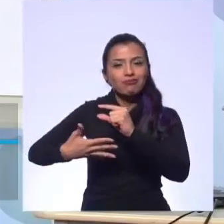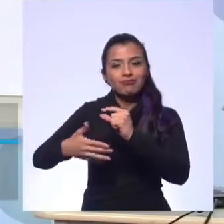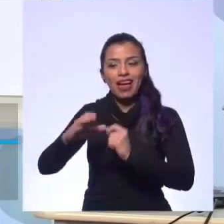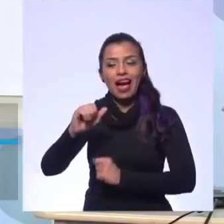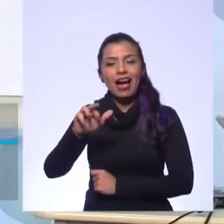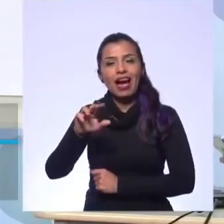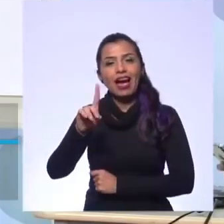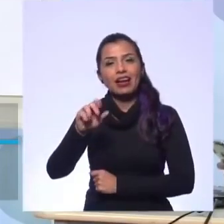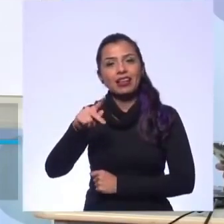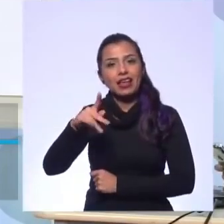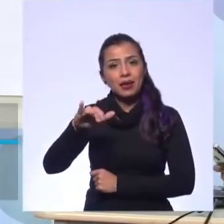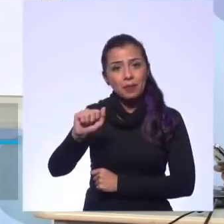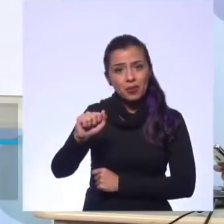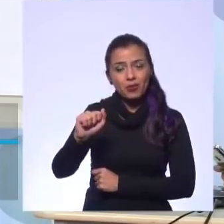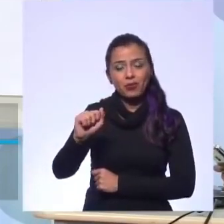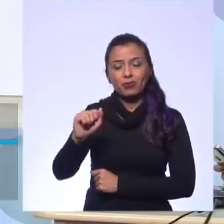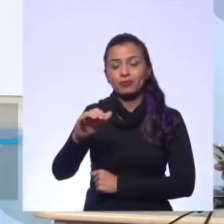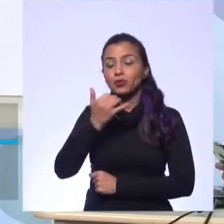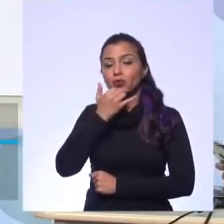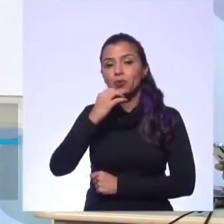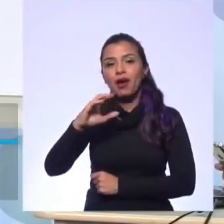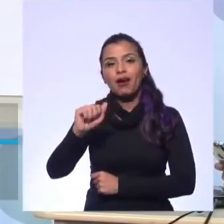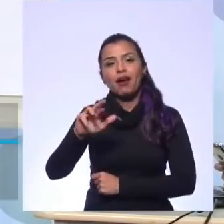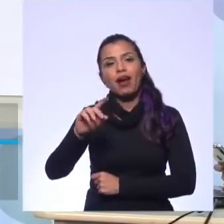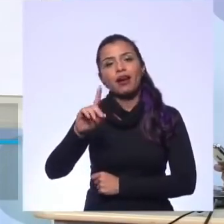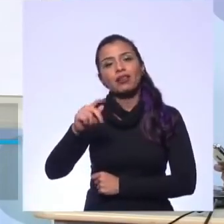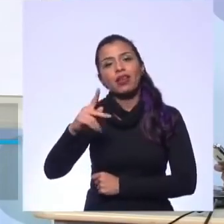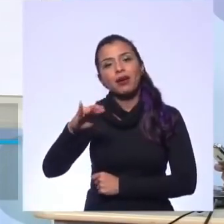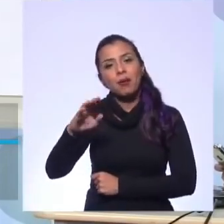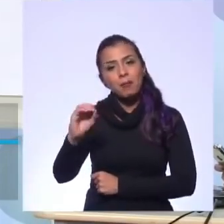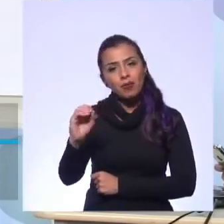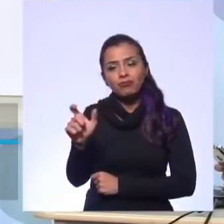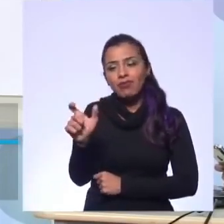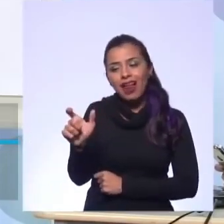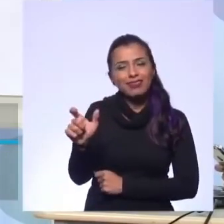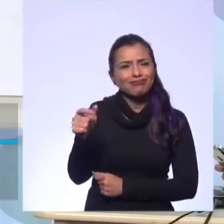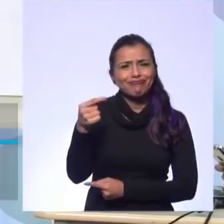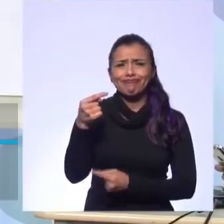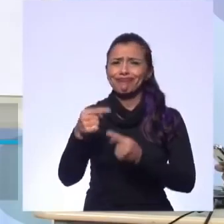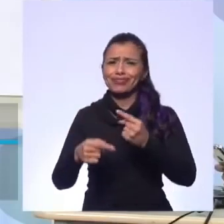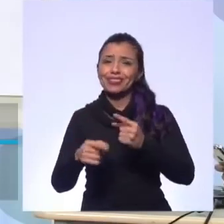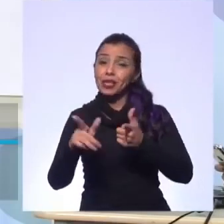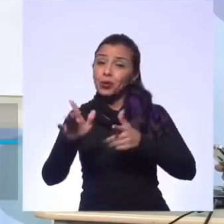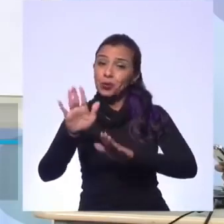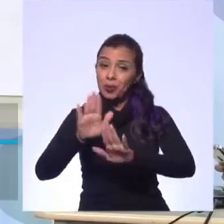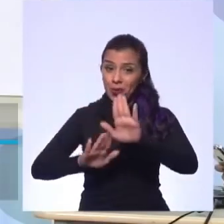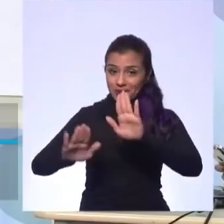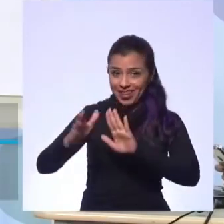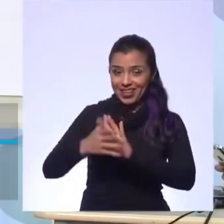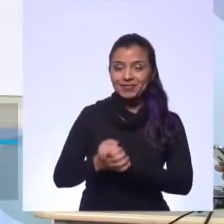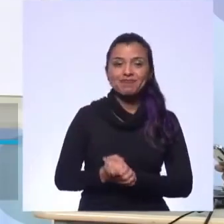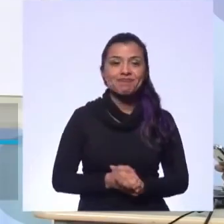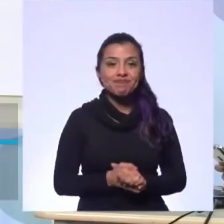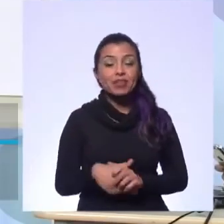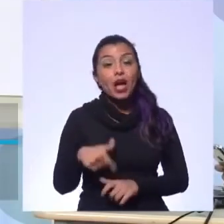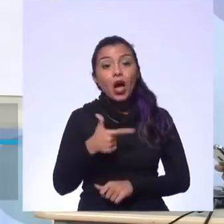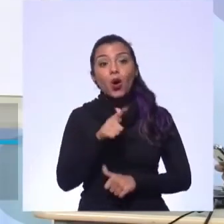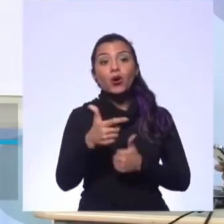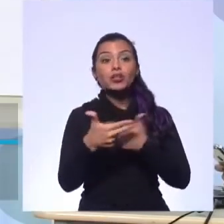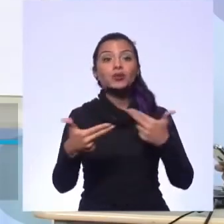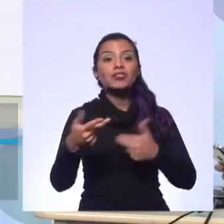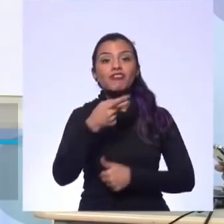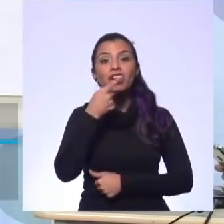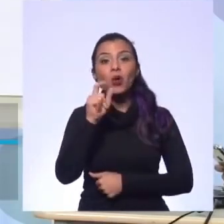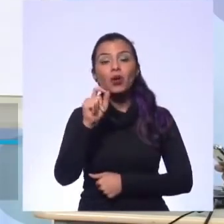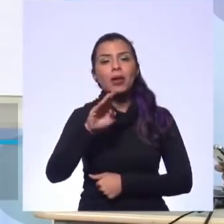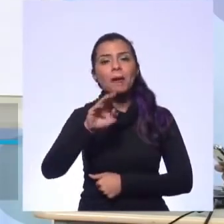Então, fiquem espertos quanto a isso aí, cuidado aí. Outra coisa, olha só. Também teve um campeão, o pessoal falou baião de 2, né? Nossa, que saudade de comer baião